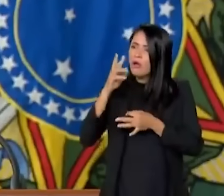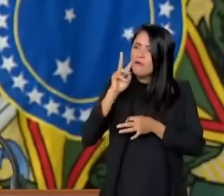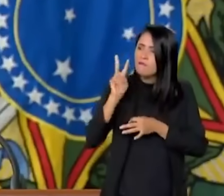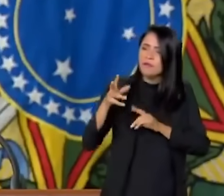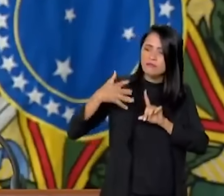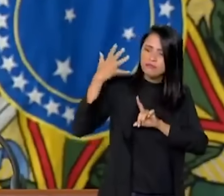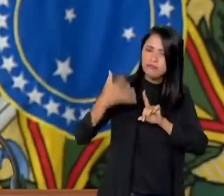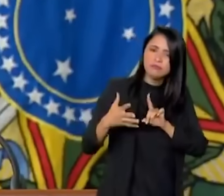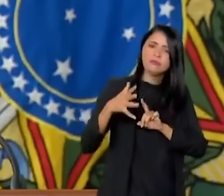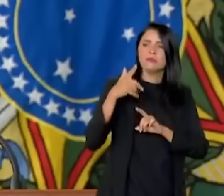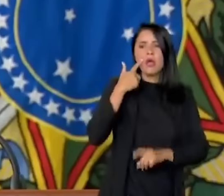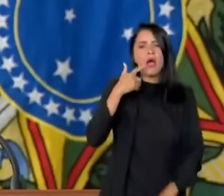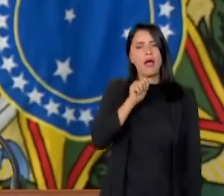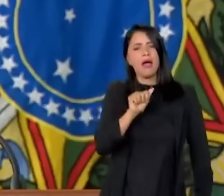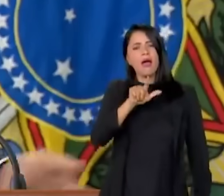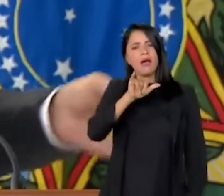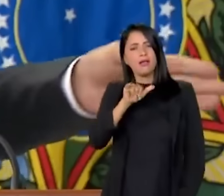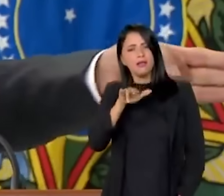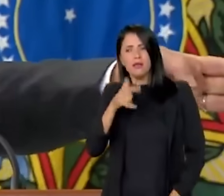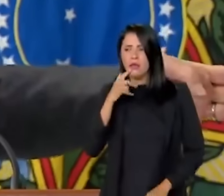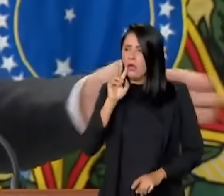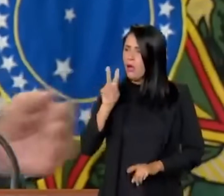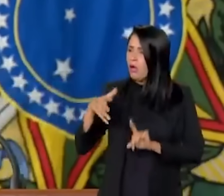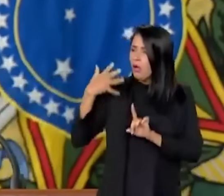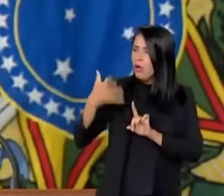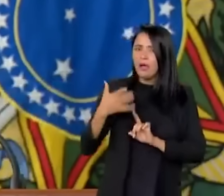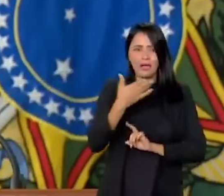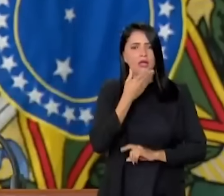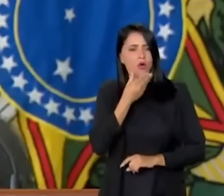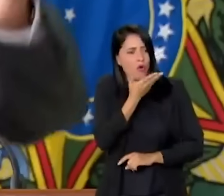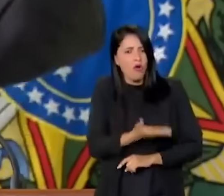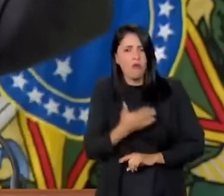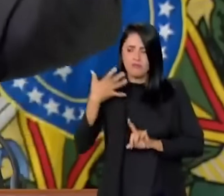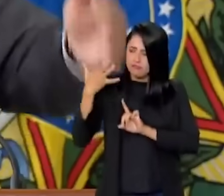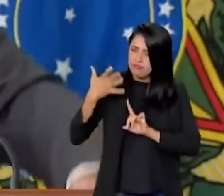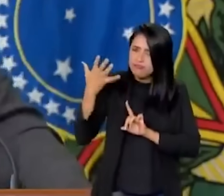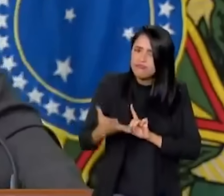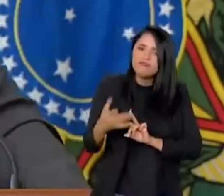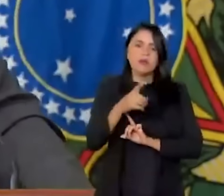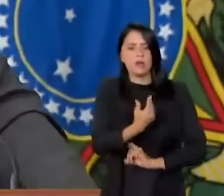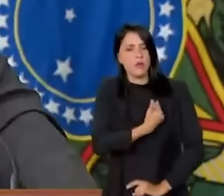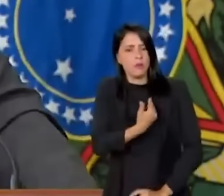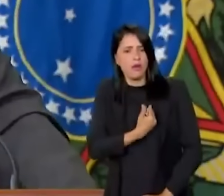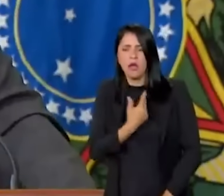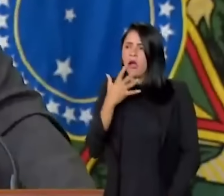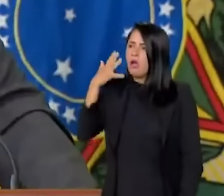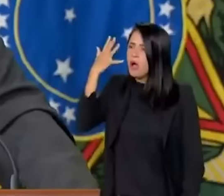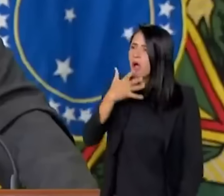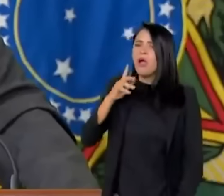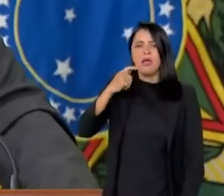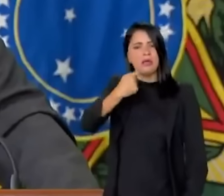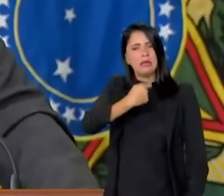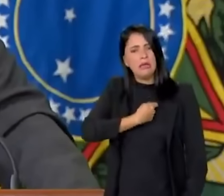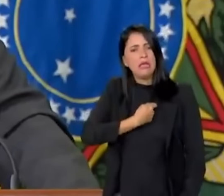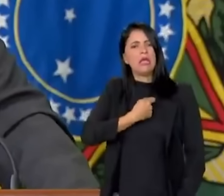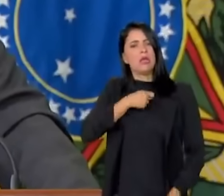de ver você falar, só o fato de ver esse caboclo falar, o fato de ver o companheiro falar que era catador do